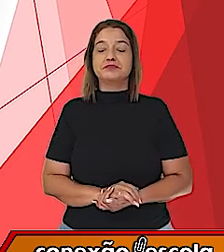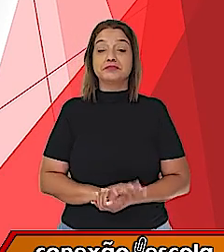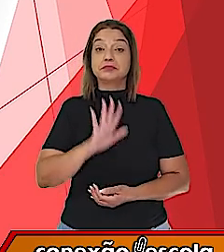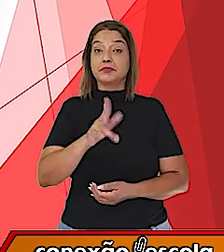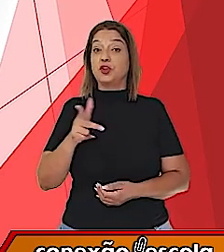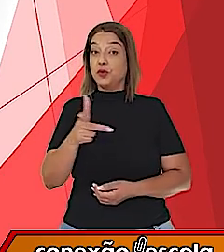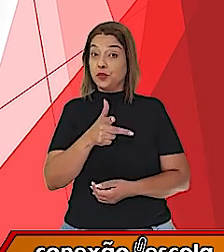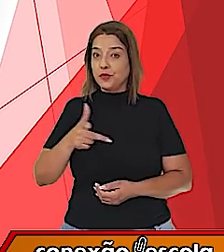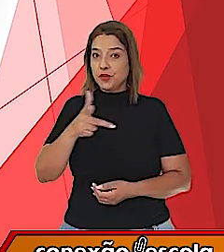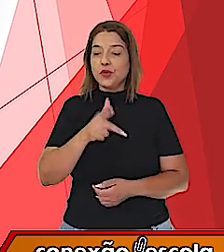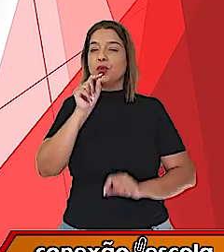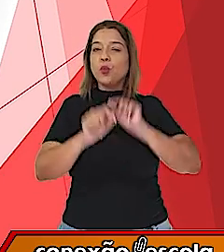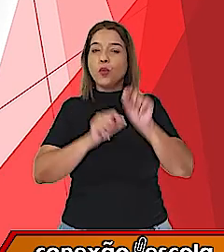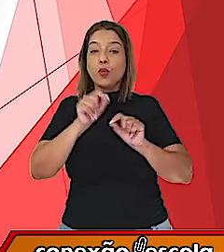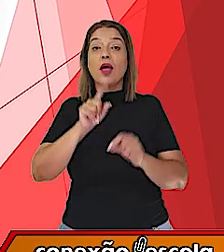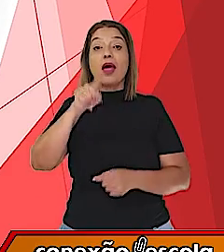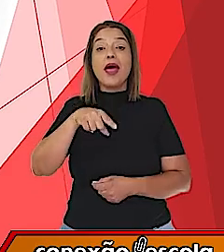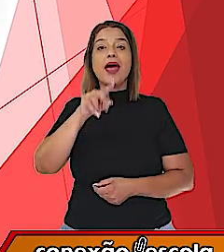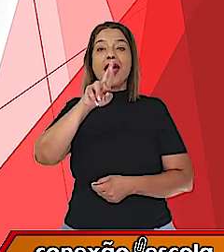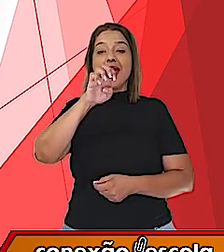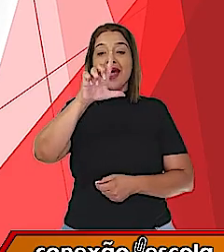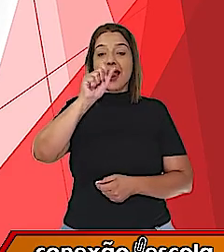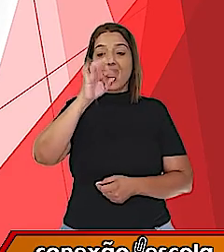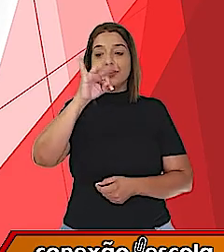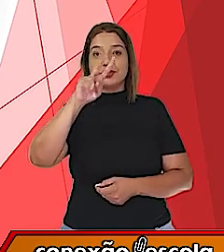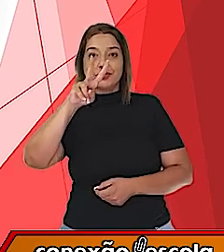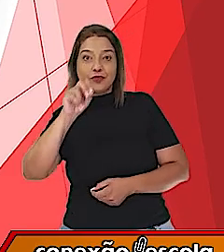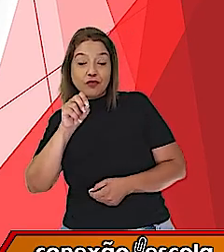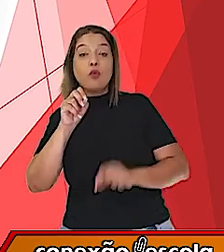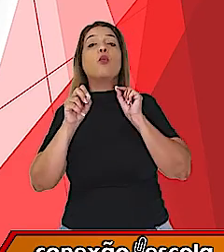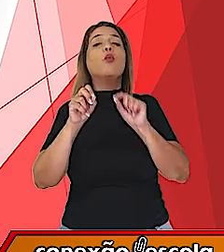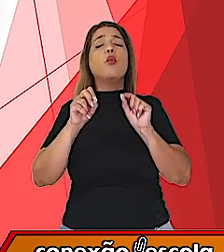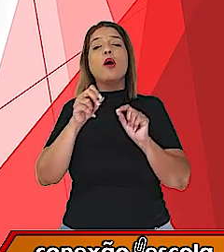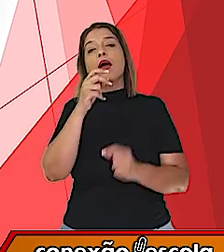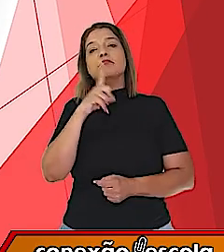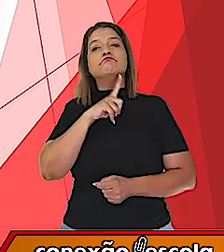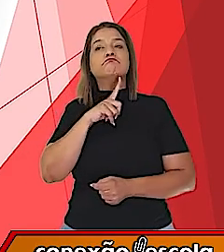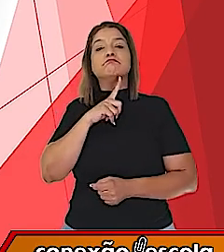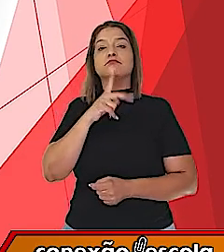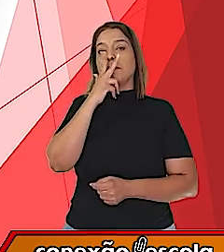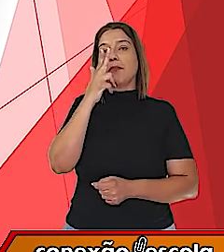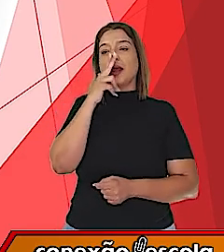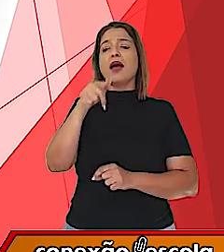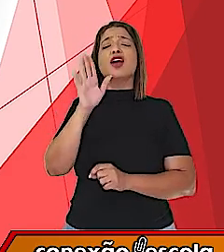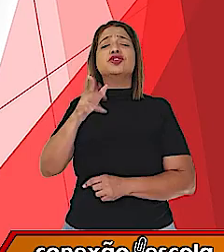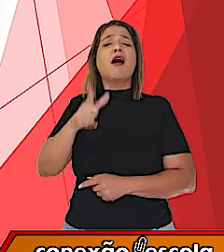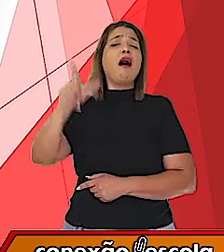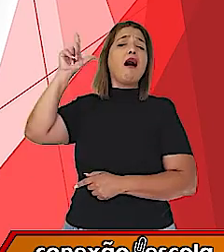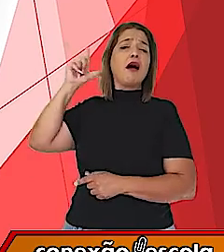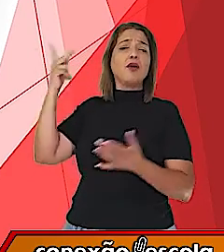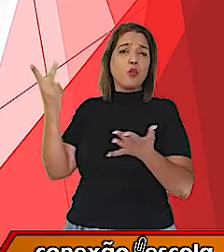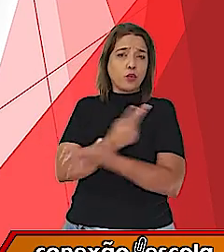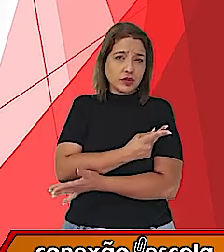Já o pronome relativo é aquele que normalmente refere-se a um termo anterior,